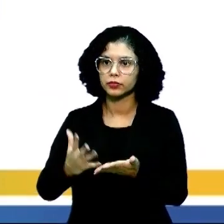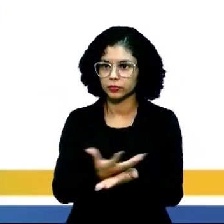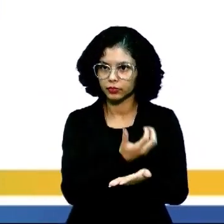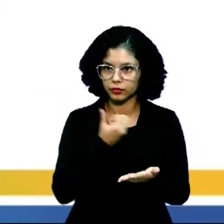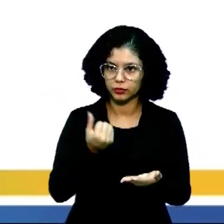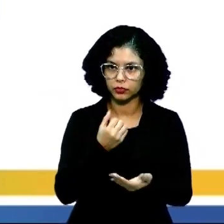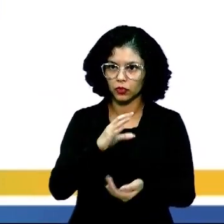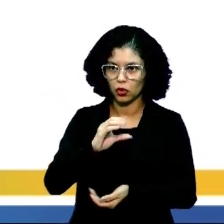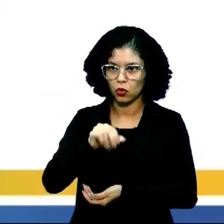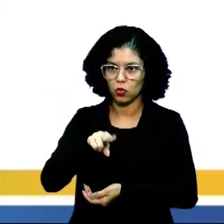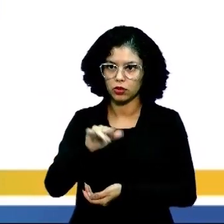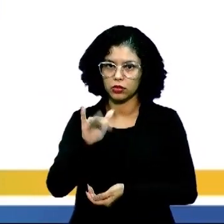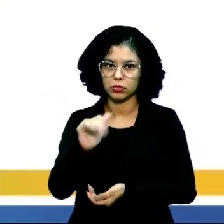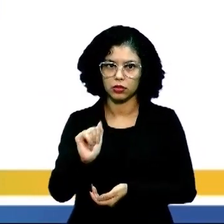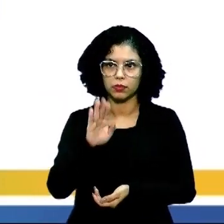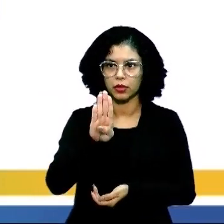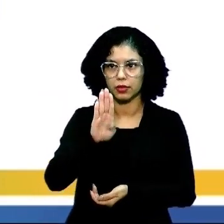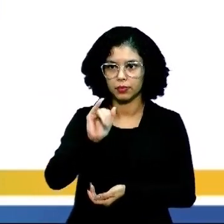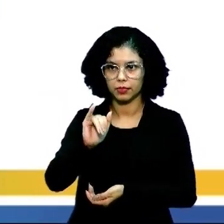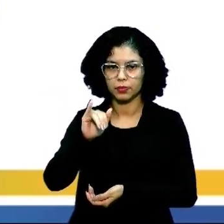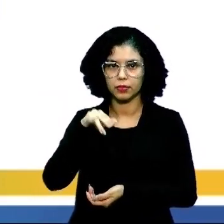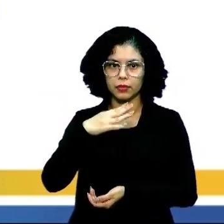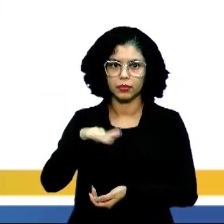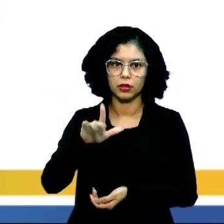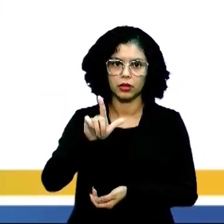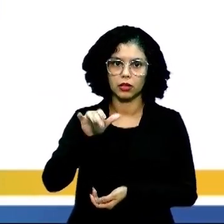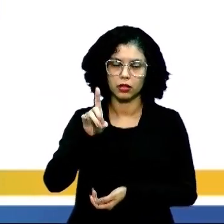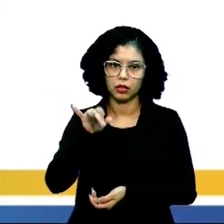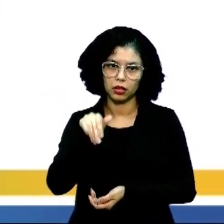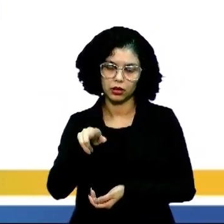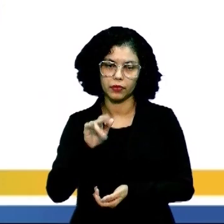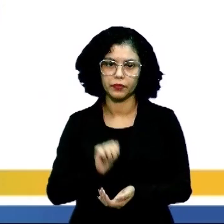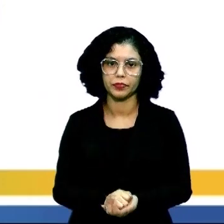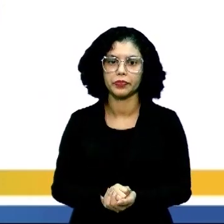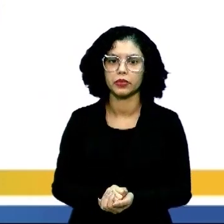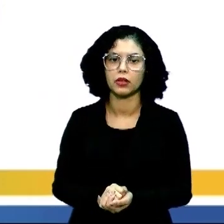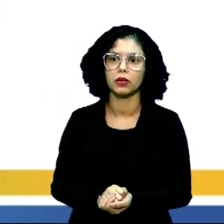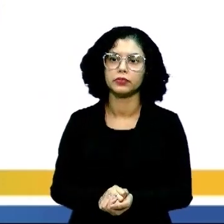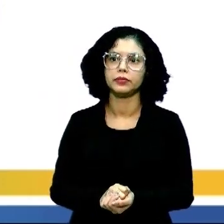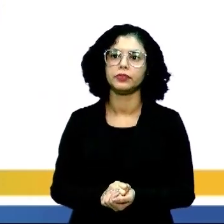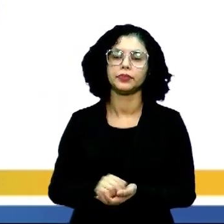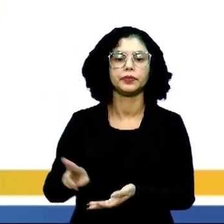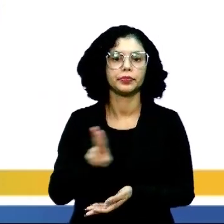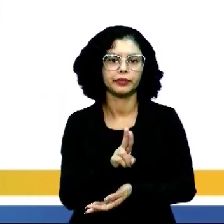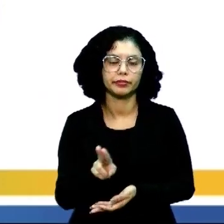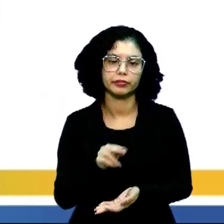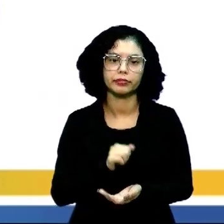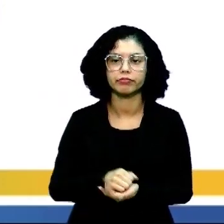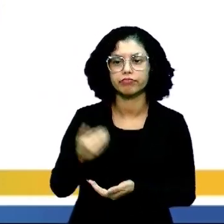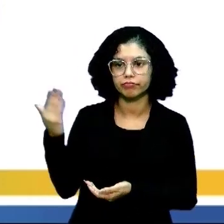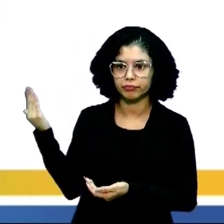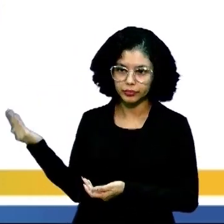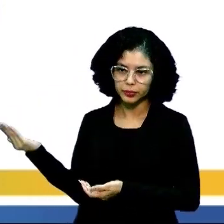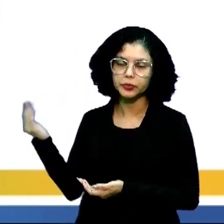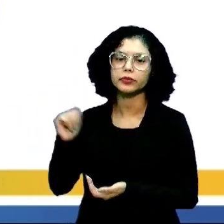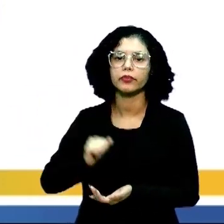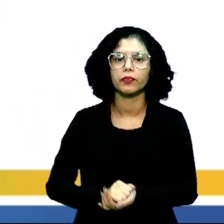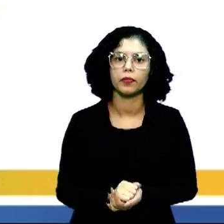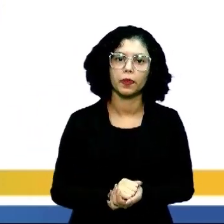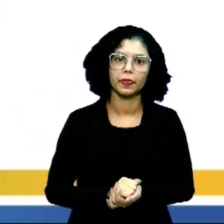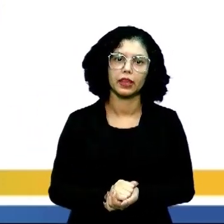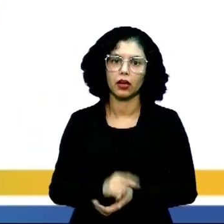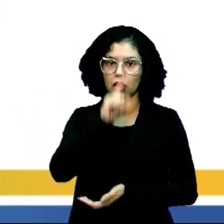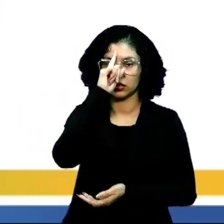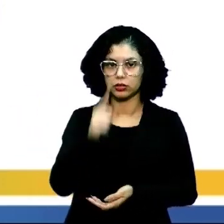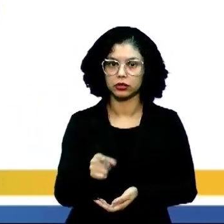ao então, como que a gente pode falar, um então terrorista chamado de Osama Bin Laden, que era